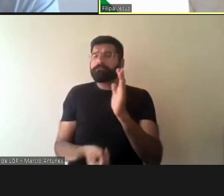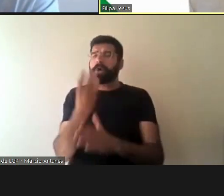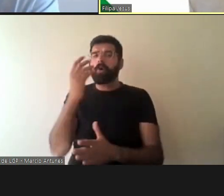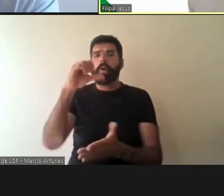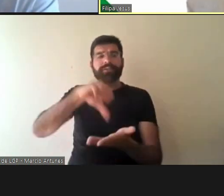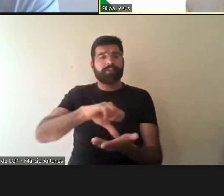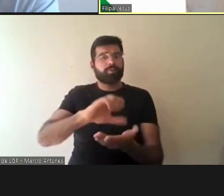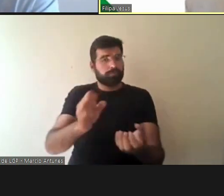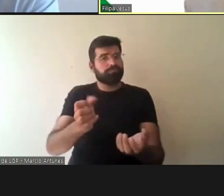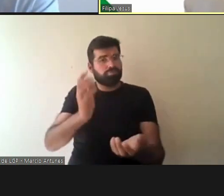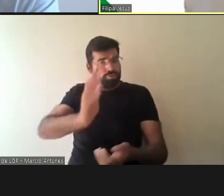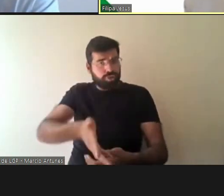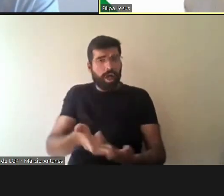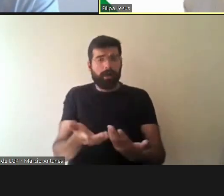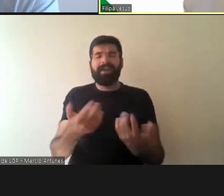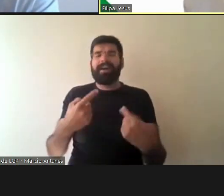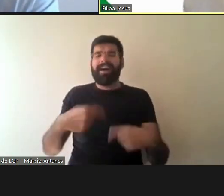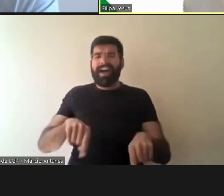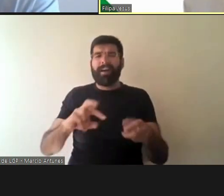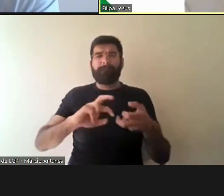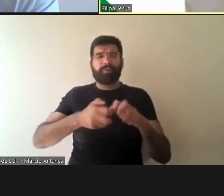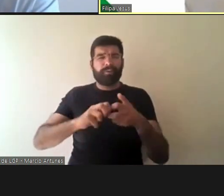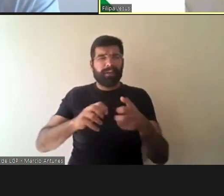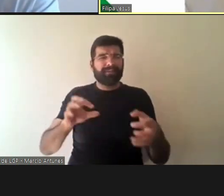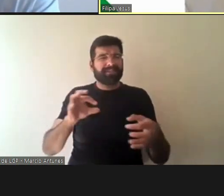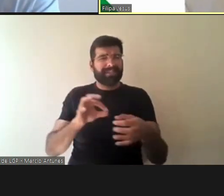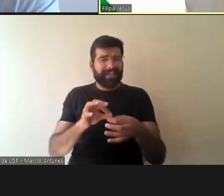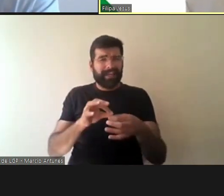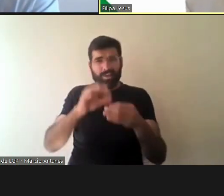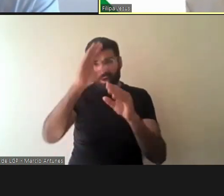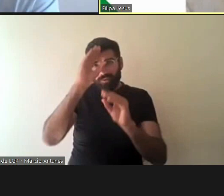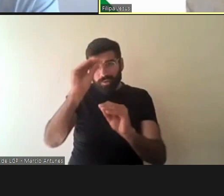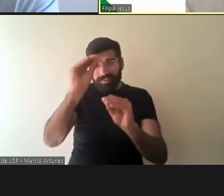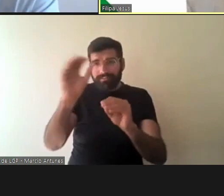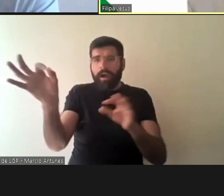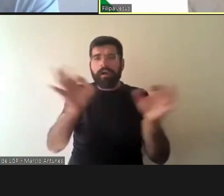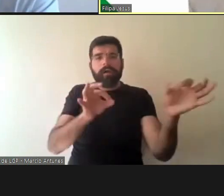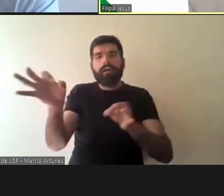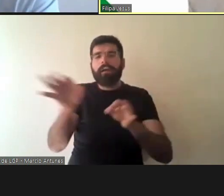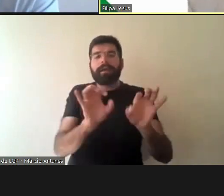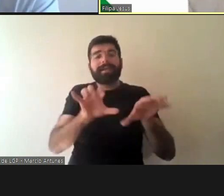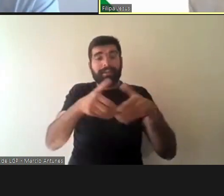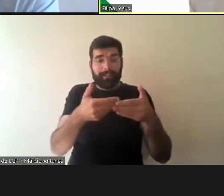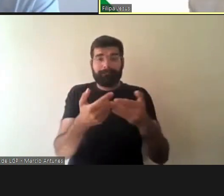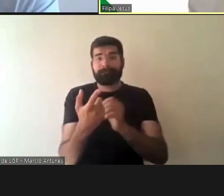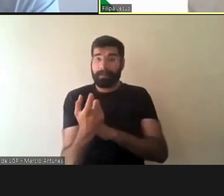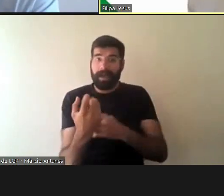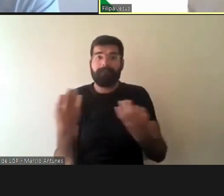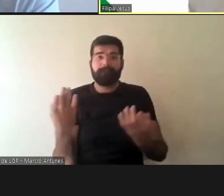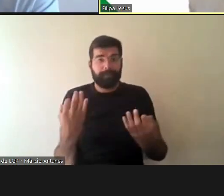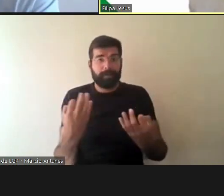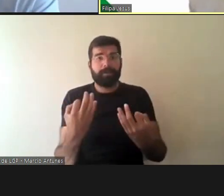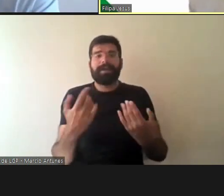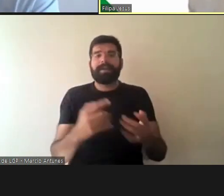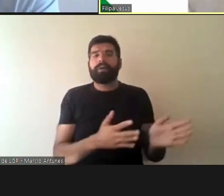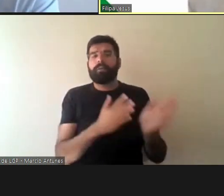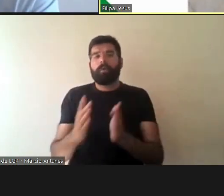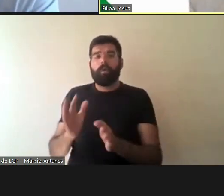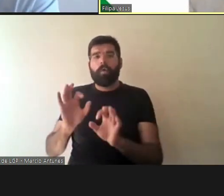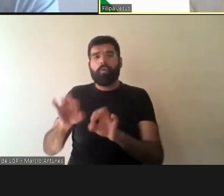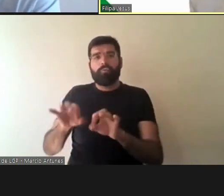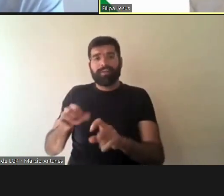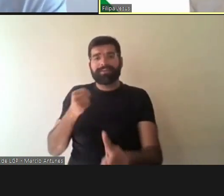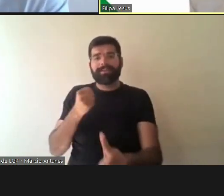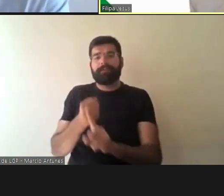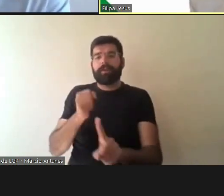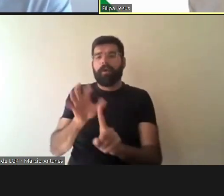alguns problemas a nível da formação das equipas e, para terminar, então, deixava os 2 desafios, o que